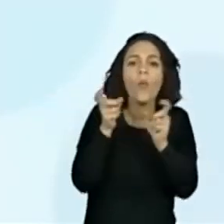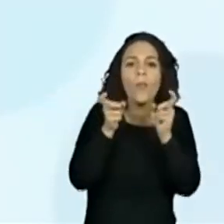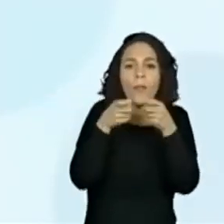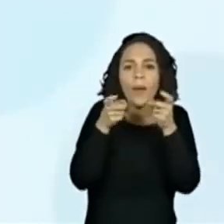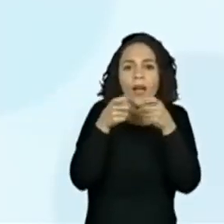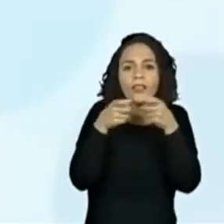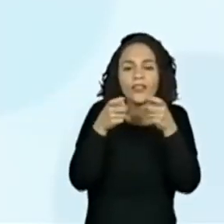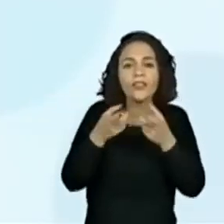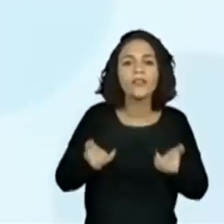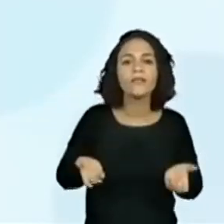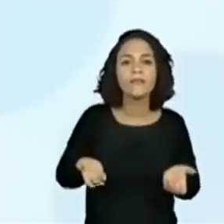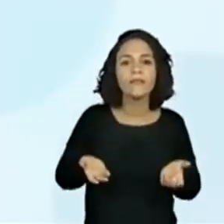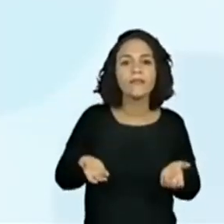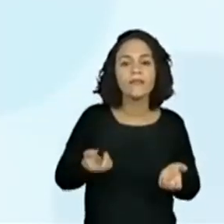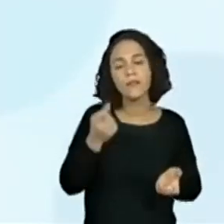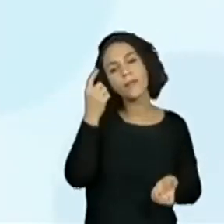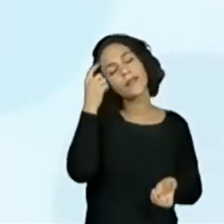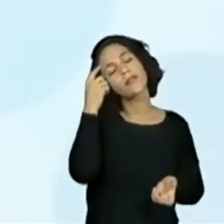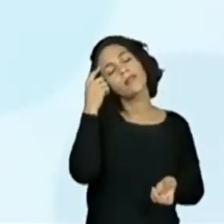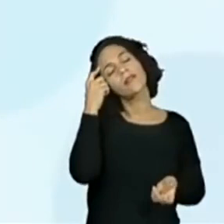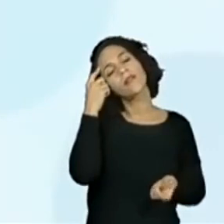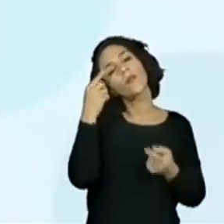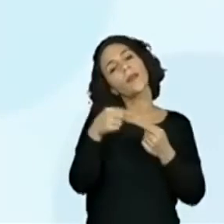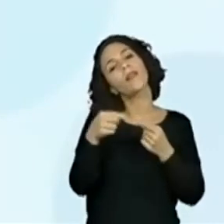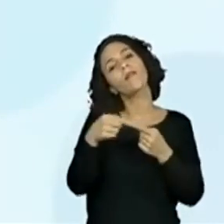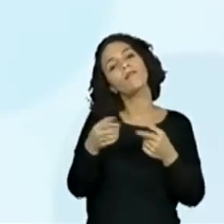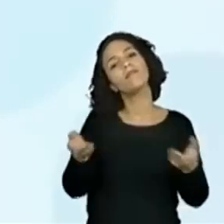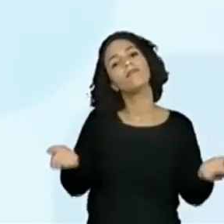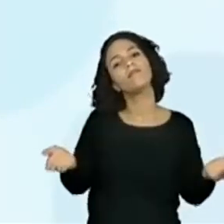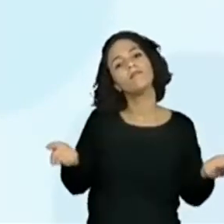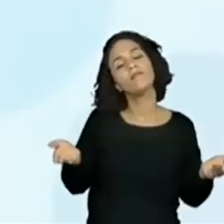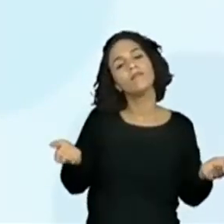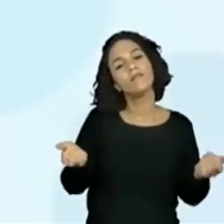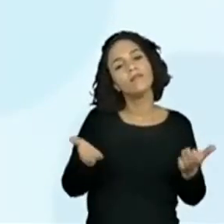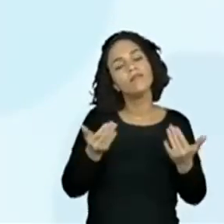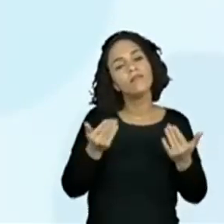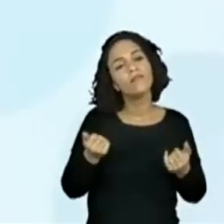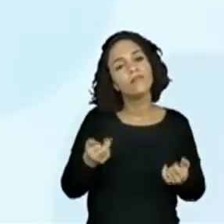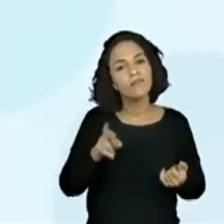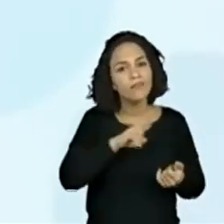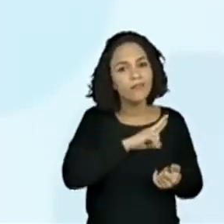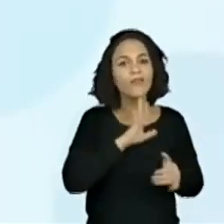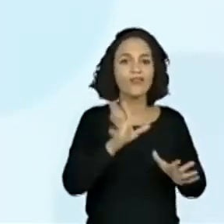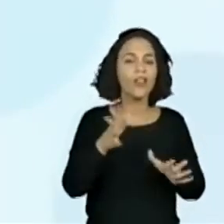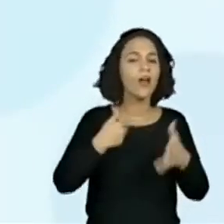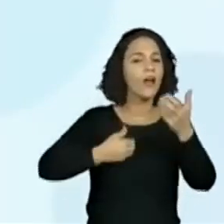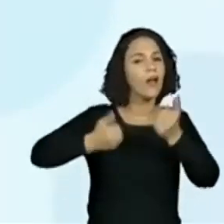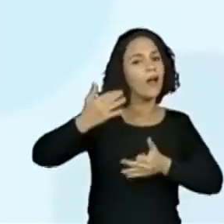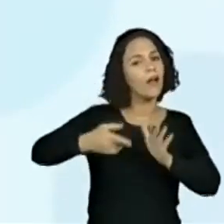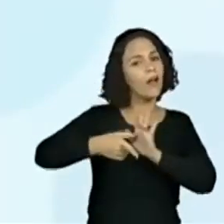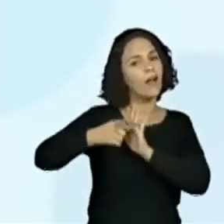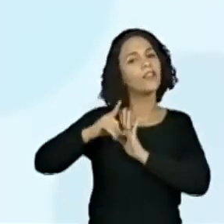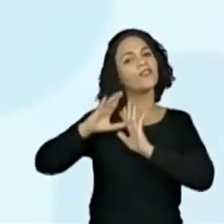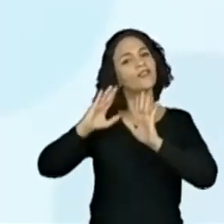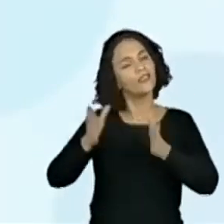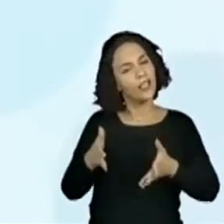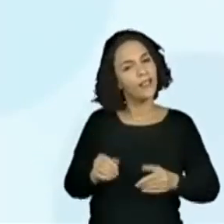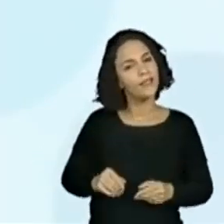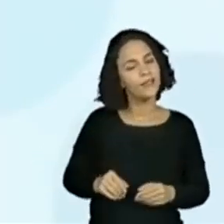mastigador? Vamos pensar e responder. Nós conversamos sobre isso, falamos sobre a